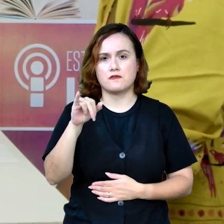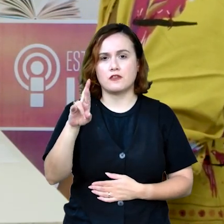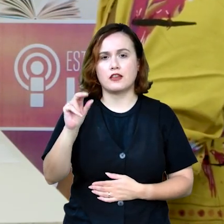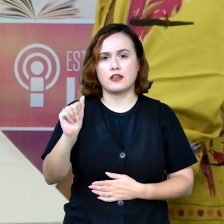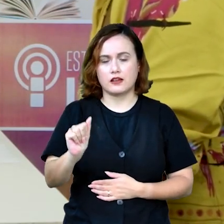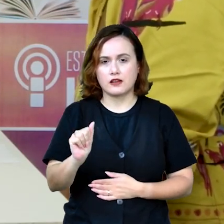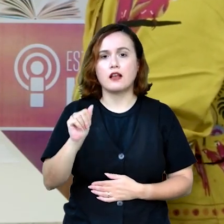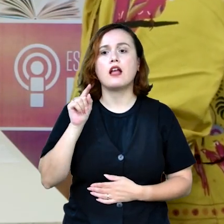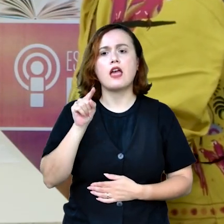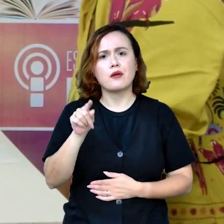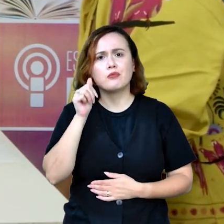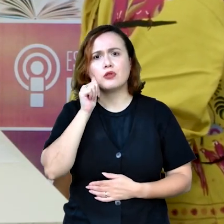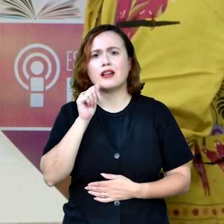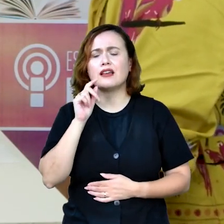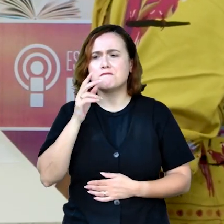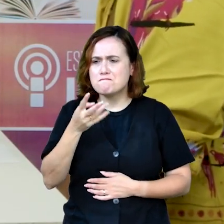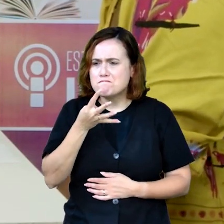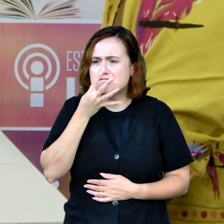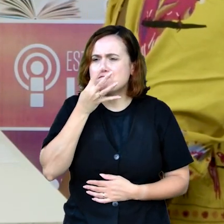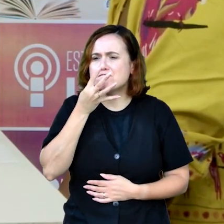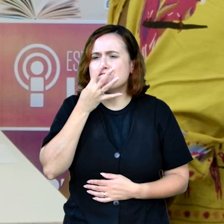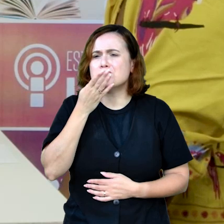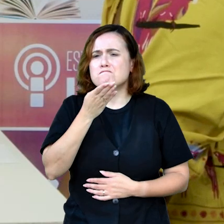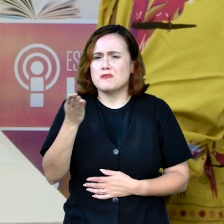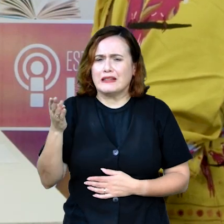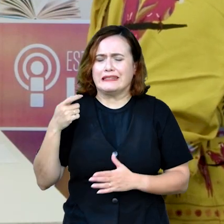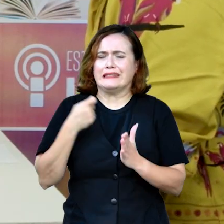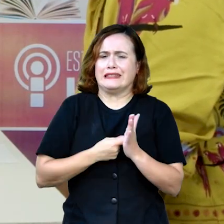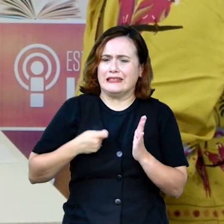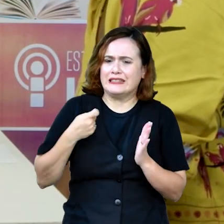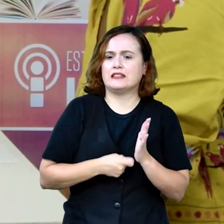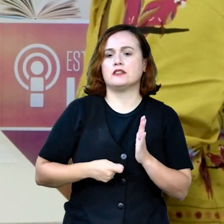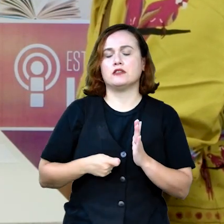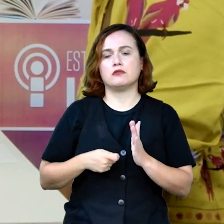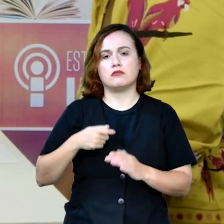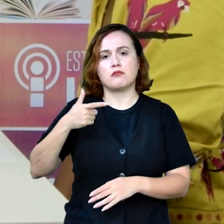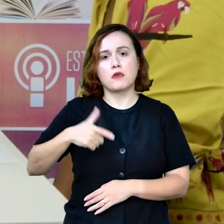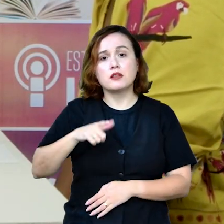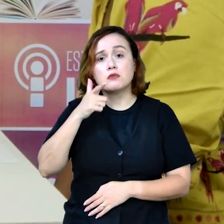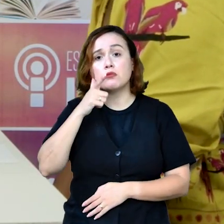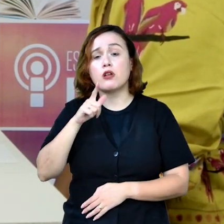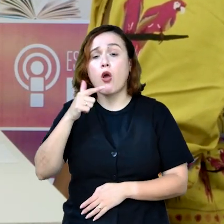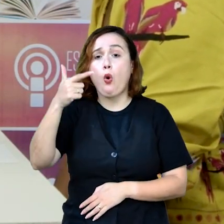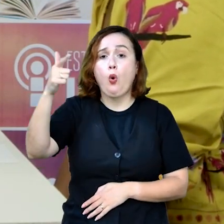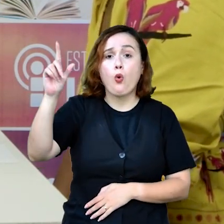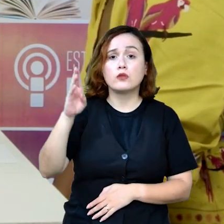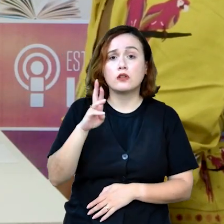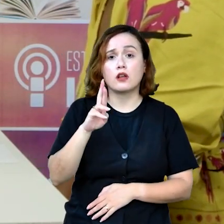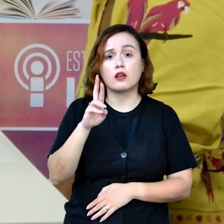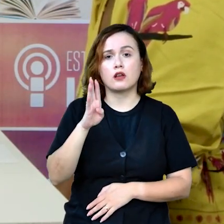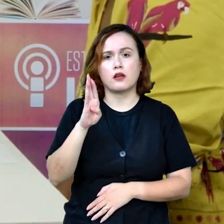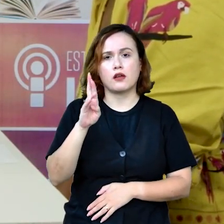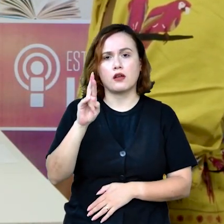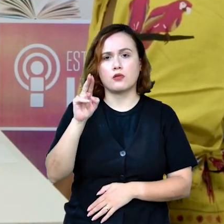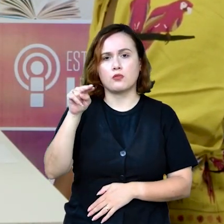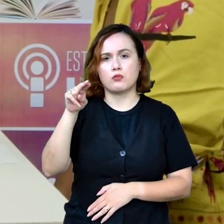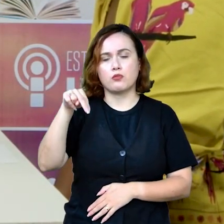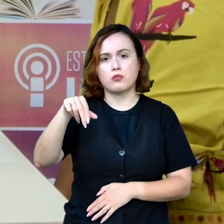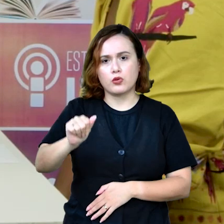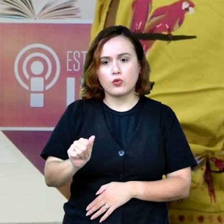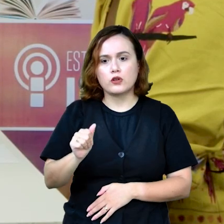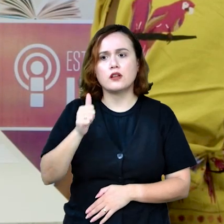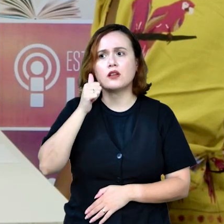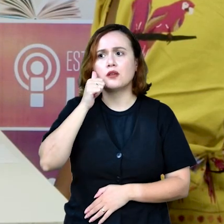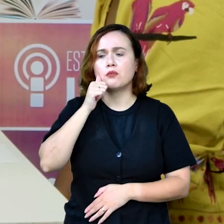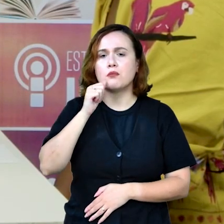Eu admiro muito a luta e a coragem dela. Admiro muito a Bruna da Maré, cujo filho, Marcos